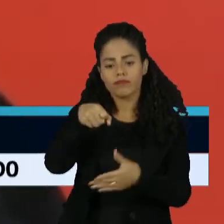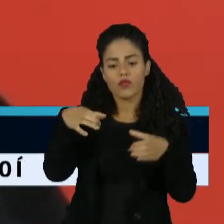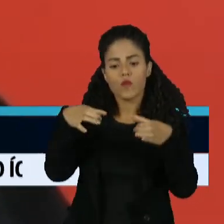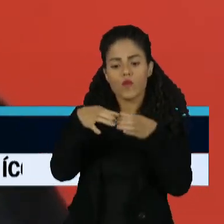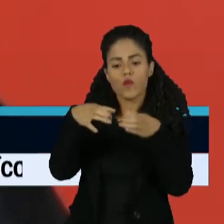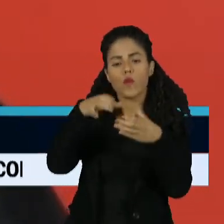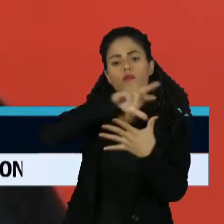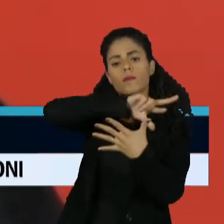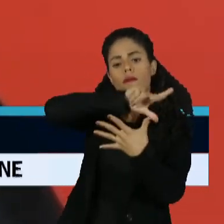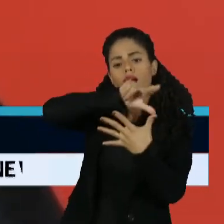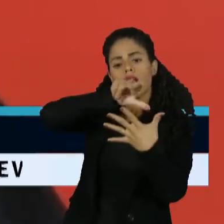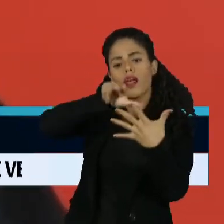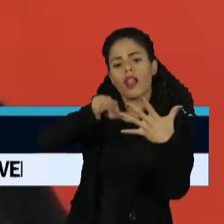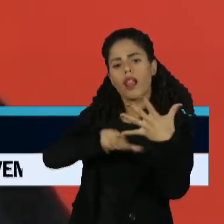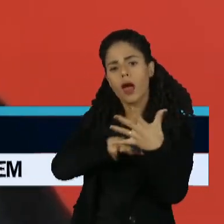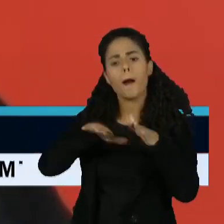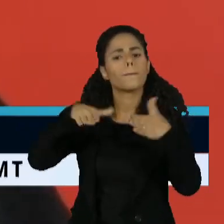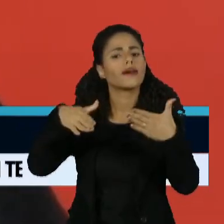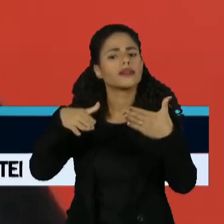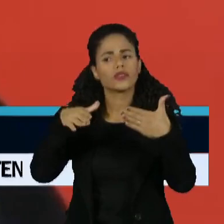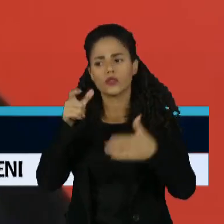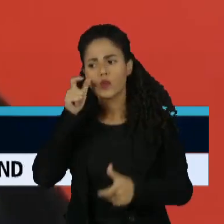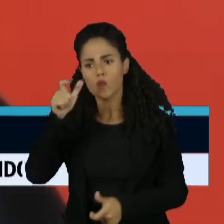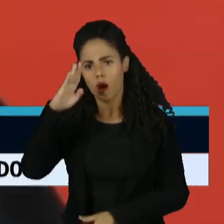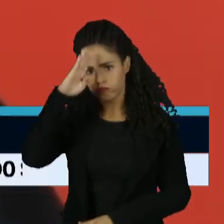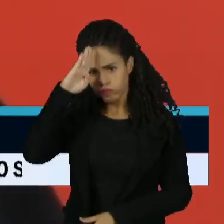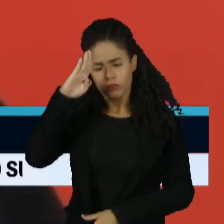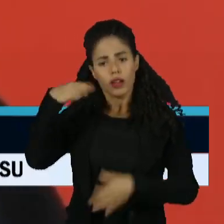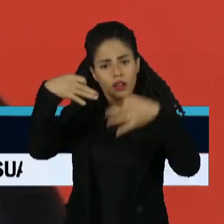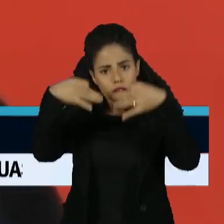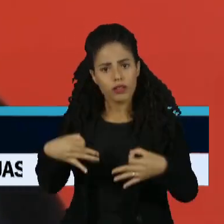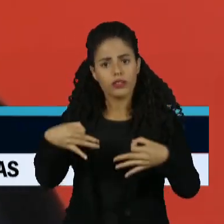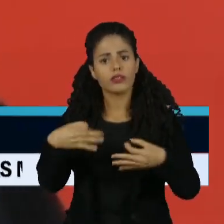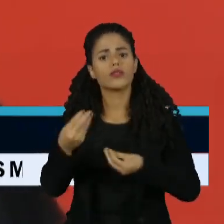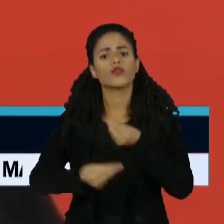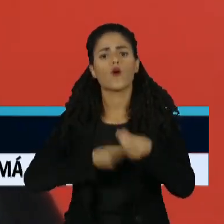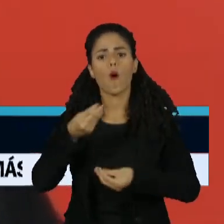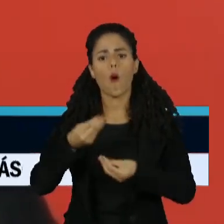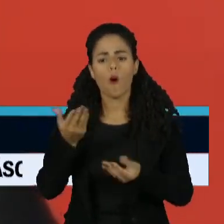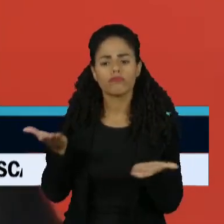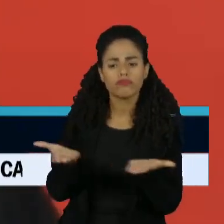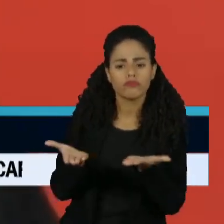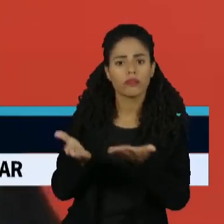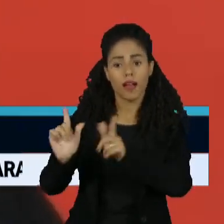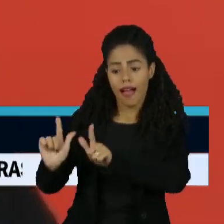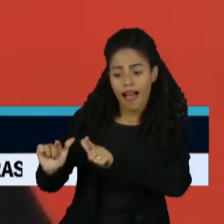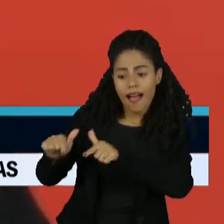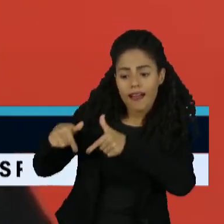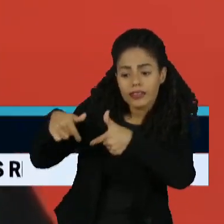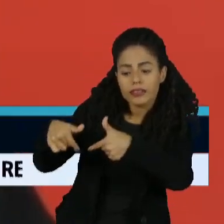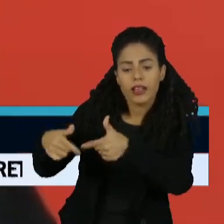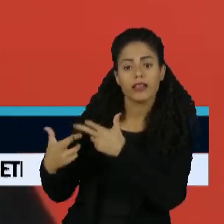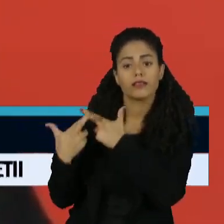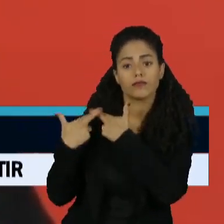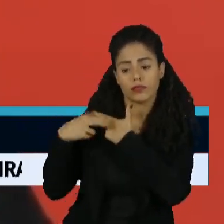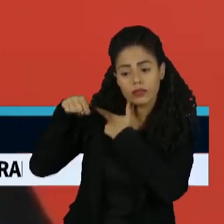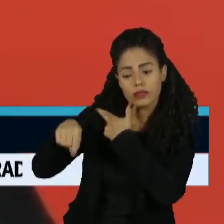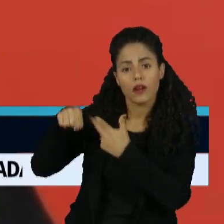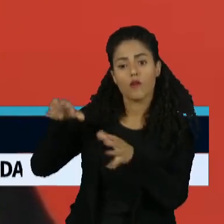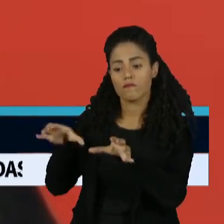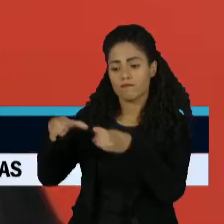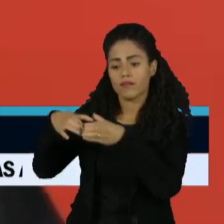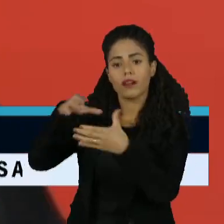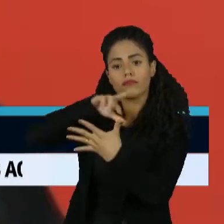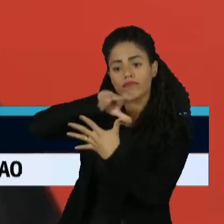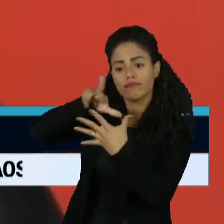pelos por motivos que não tão relacionados ao papel que as forças armadas devem desempenhar uma